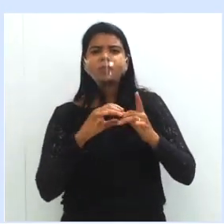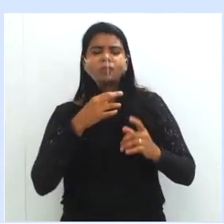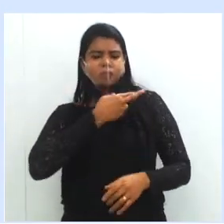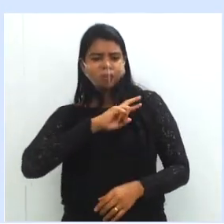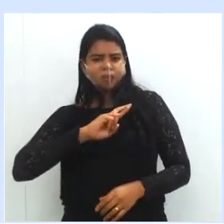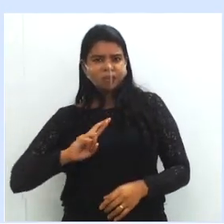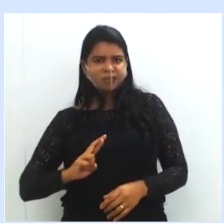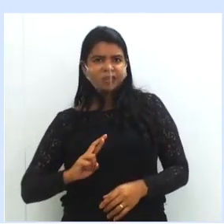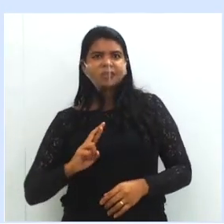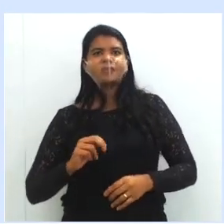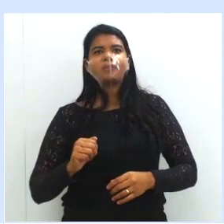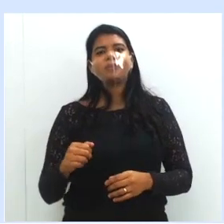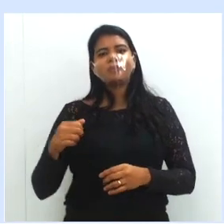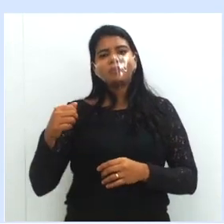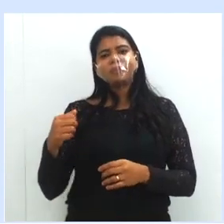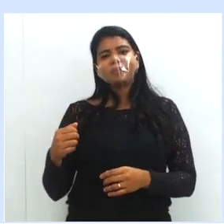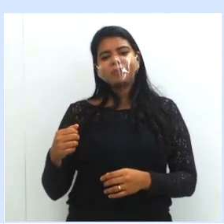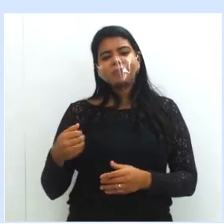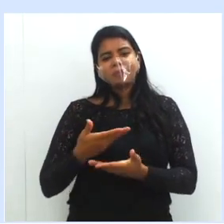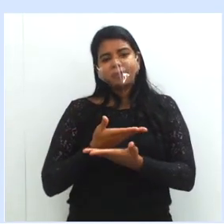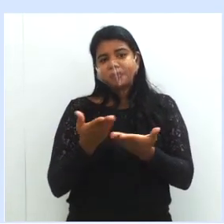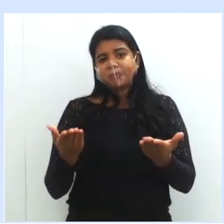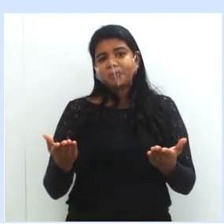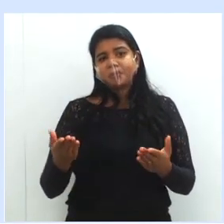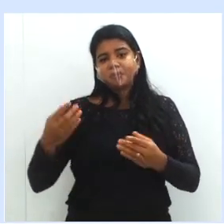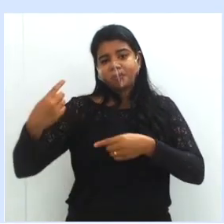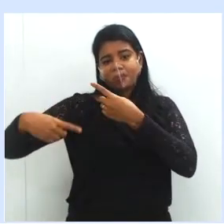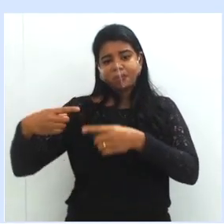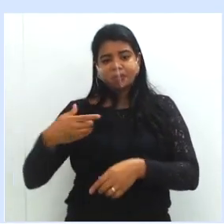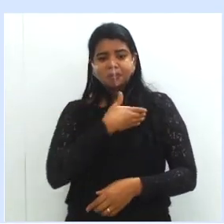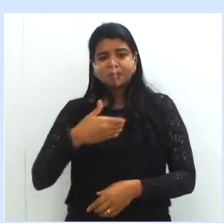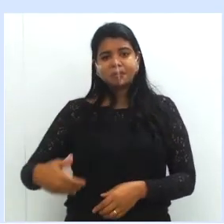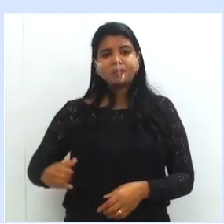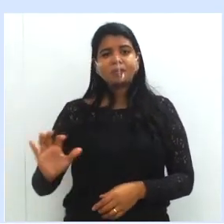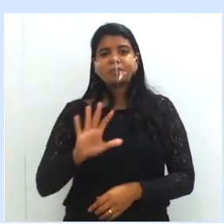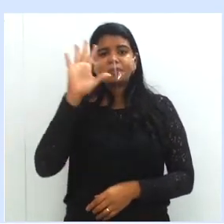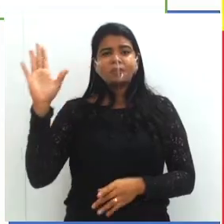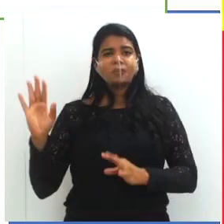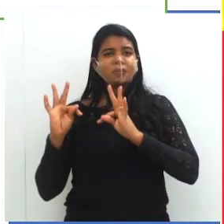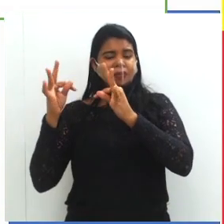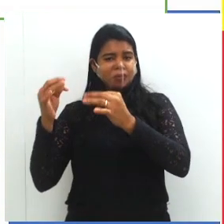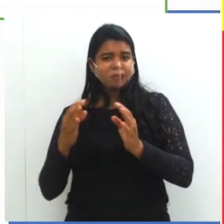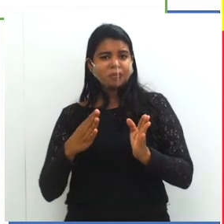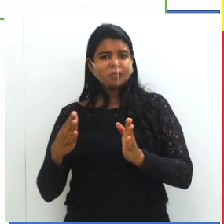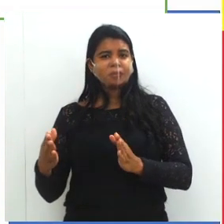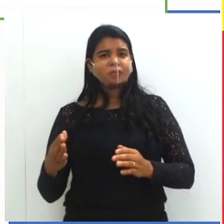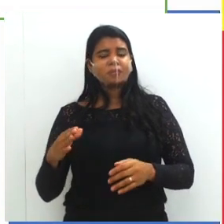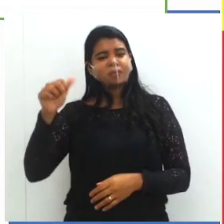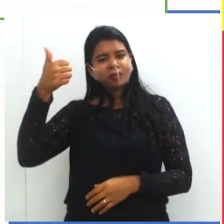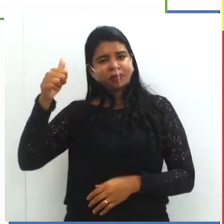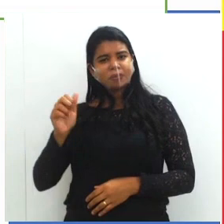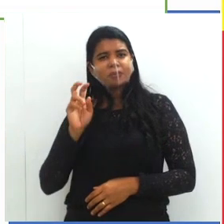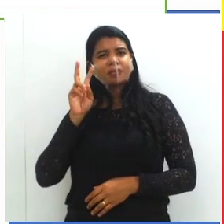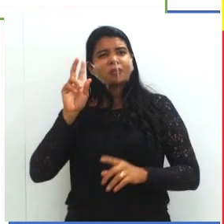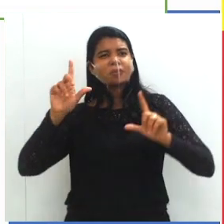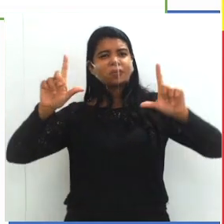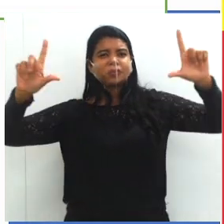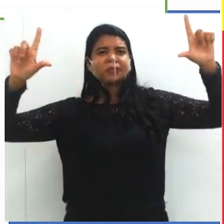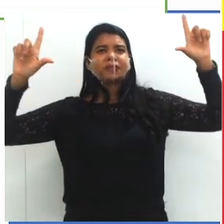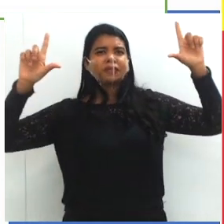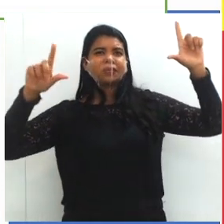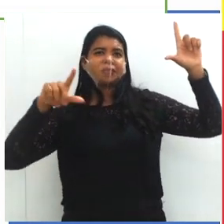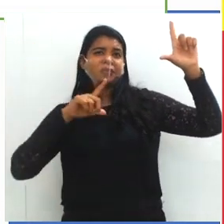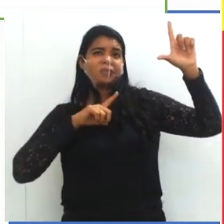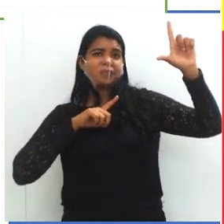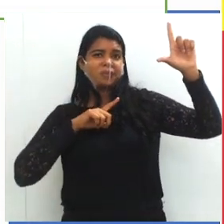da religião no âmbito público, no âmbito das políticas públicas. Contudo, vejam só, ainda